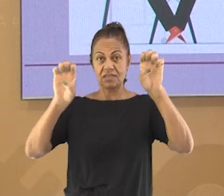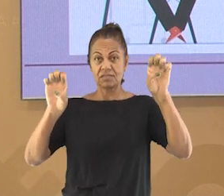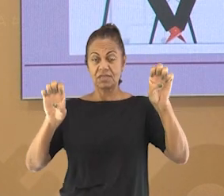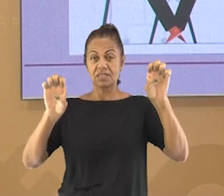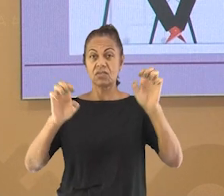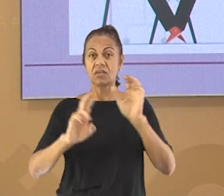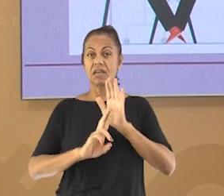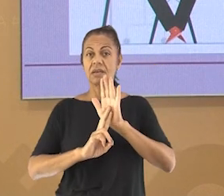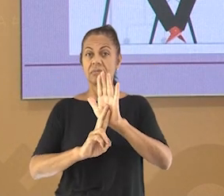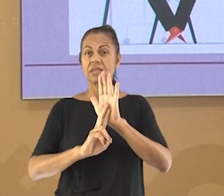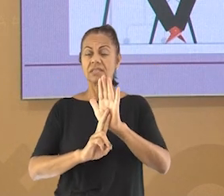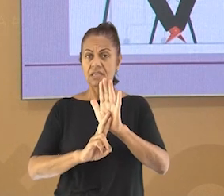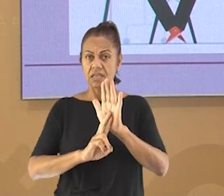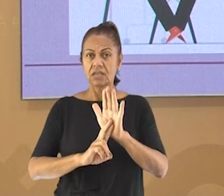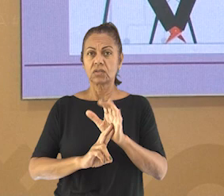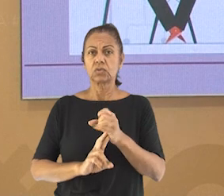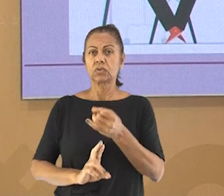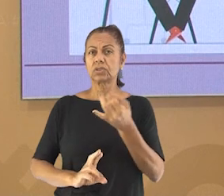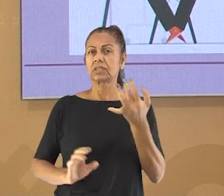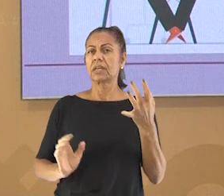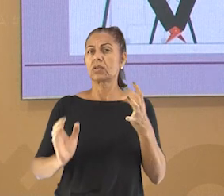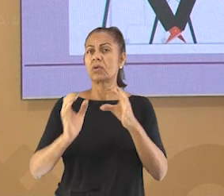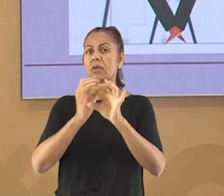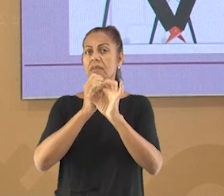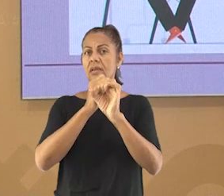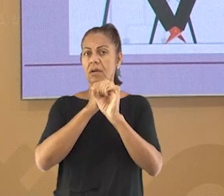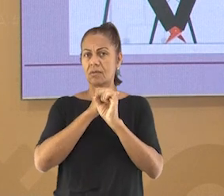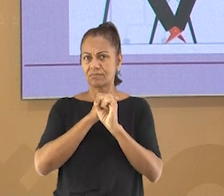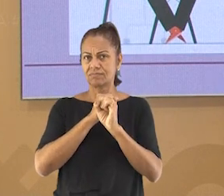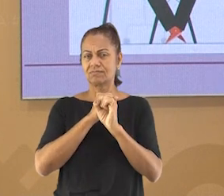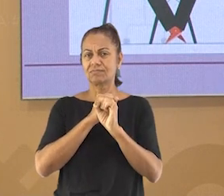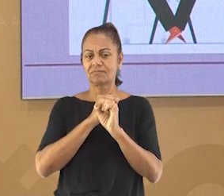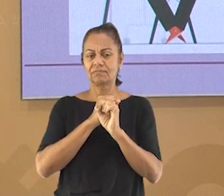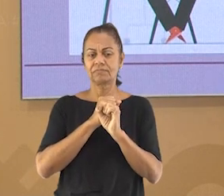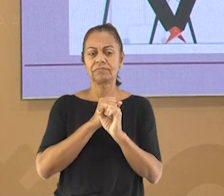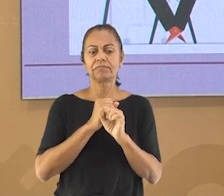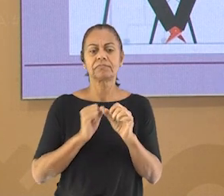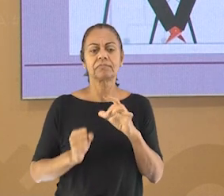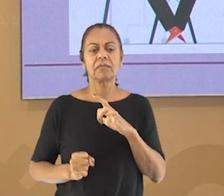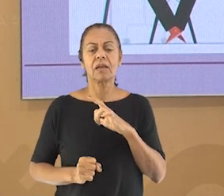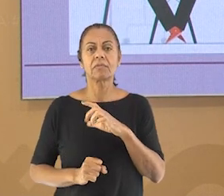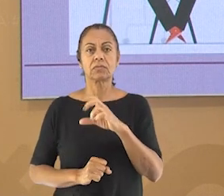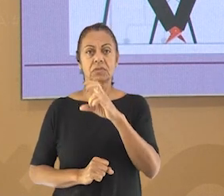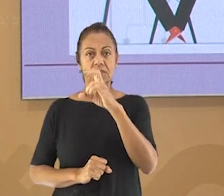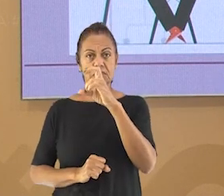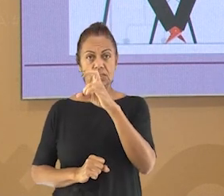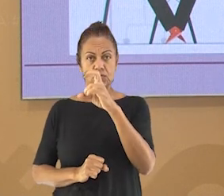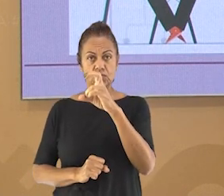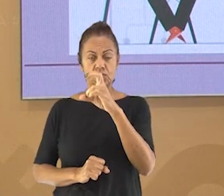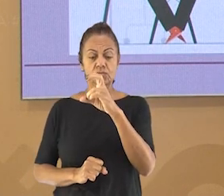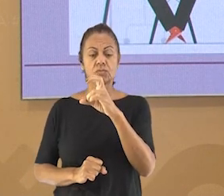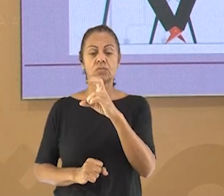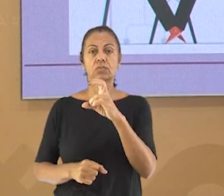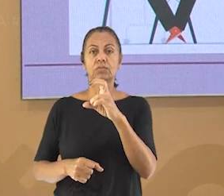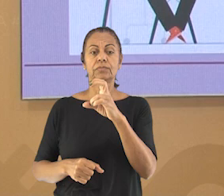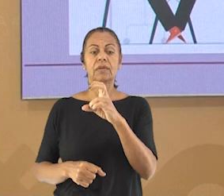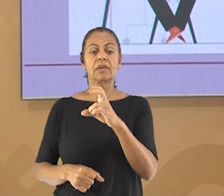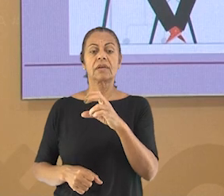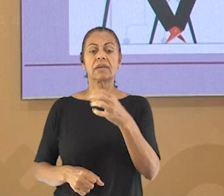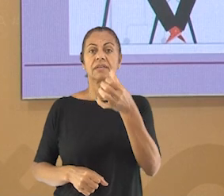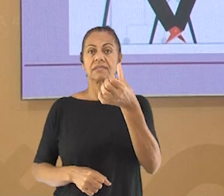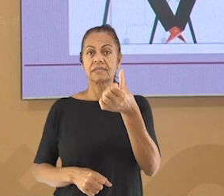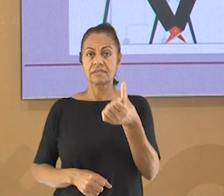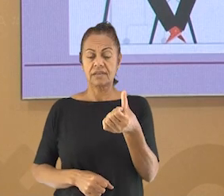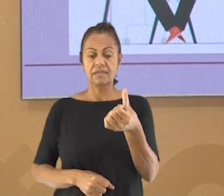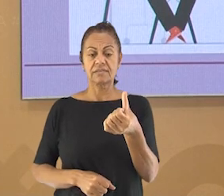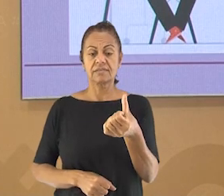de tecido gasto para os vestidos. Então, temos 5 do primeiro vestido, 6